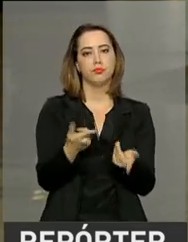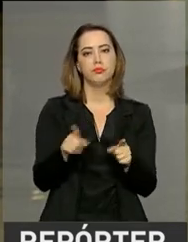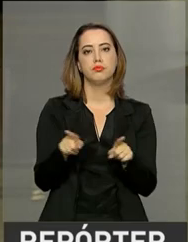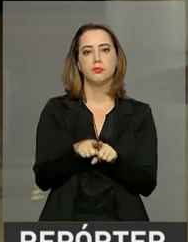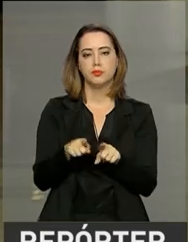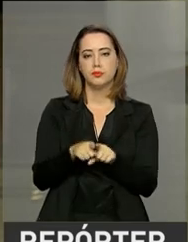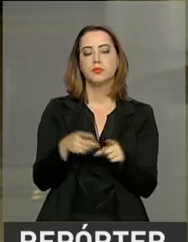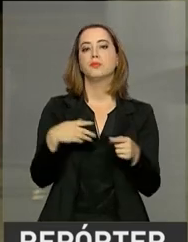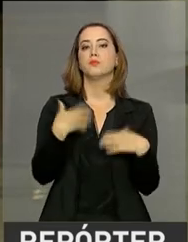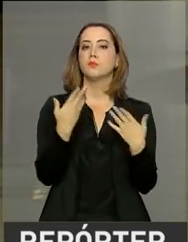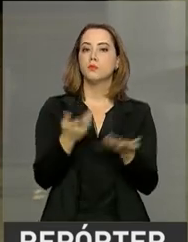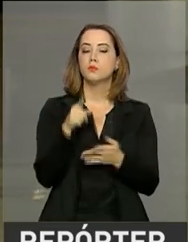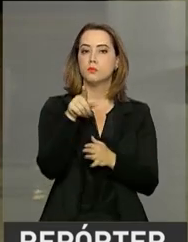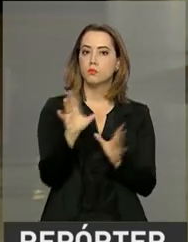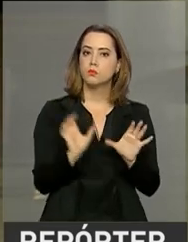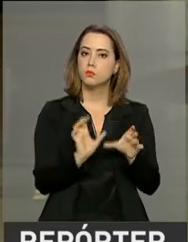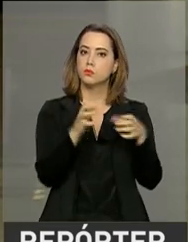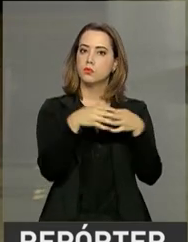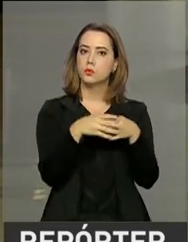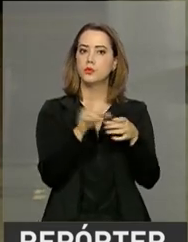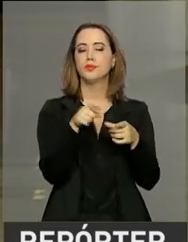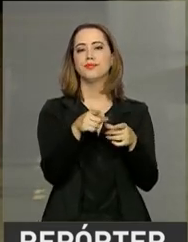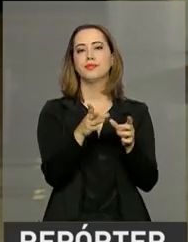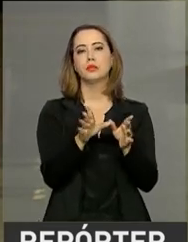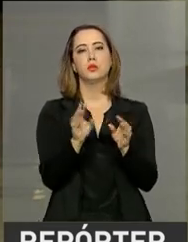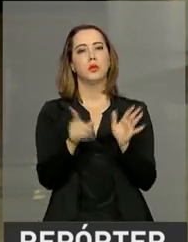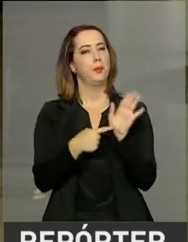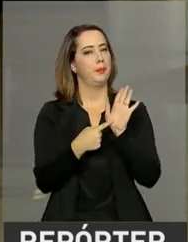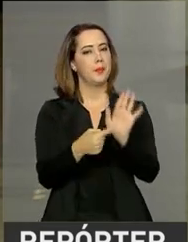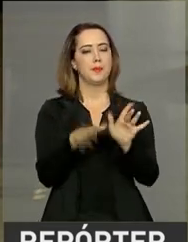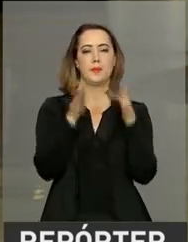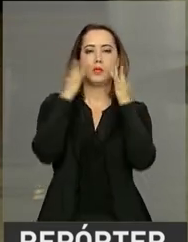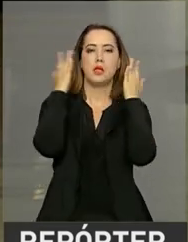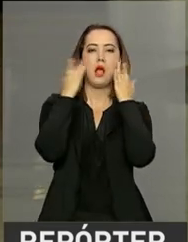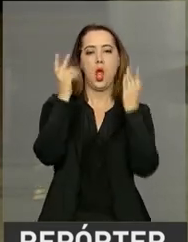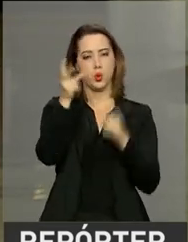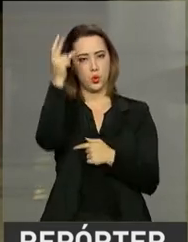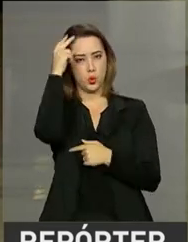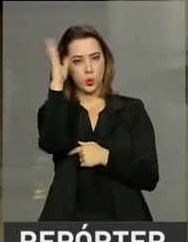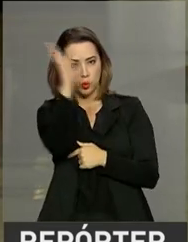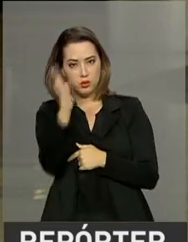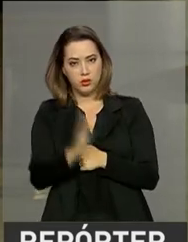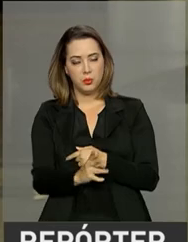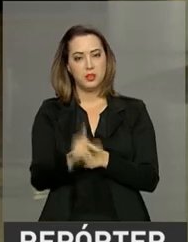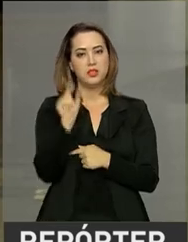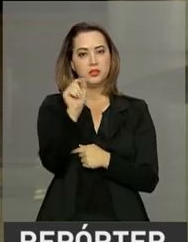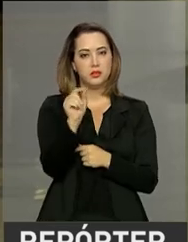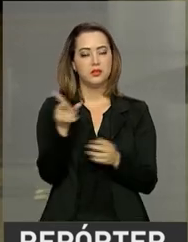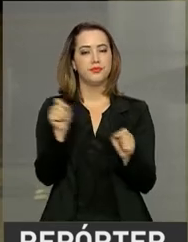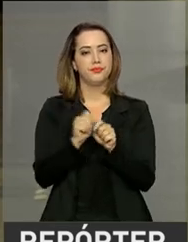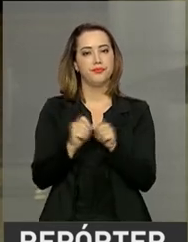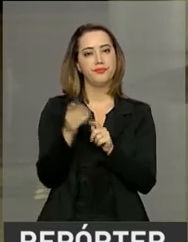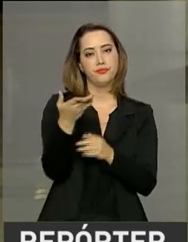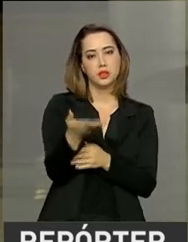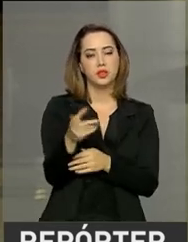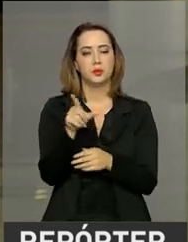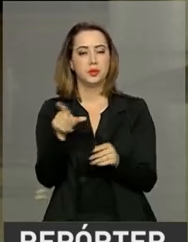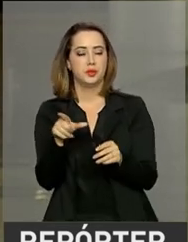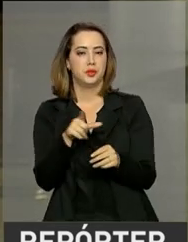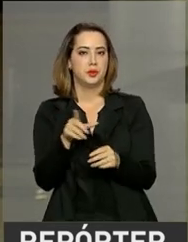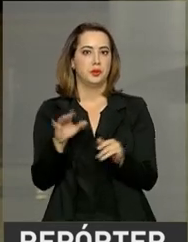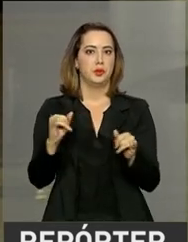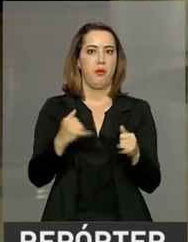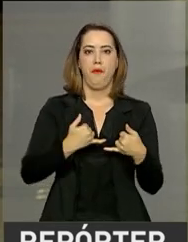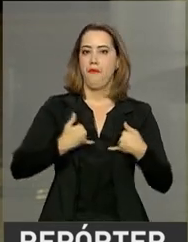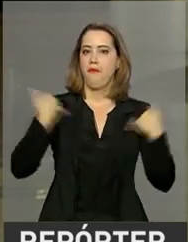culturais com isso o grupo Ao invés de promover a arte e cultura no país realizou Neste período por exemplo festas